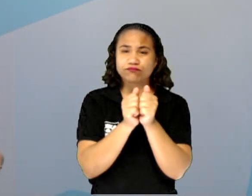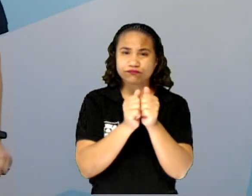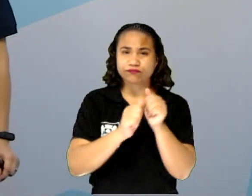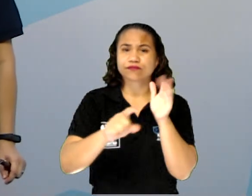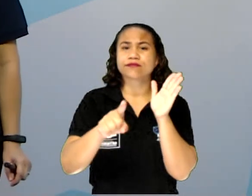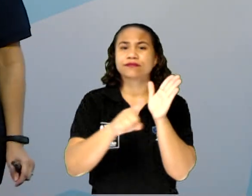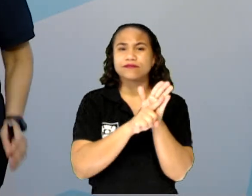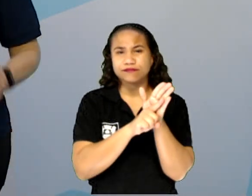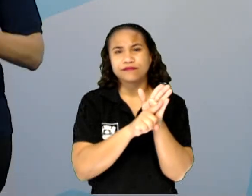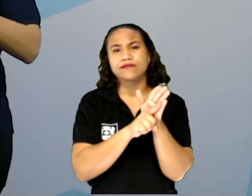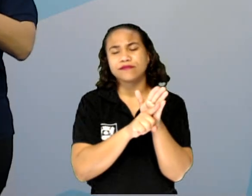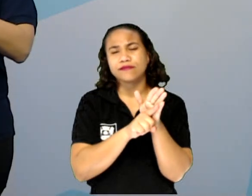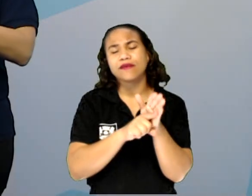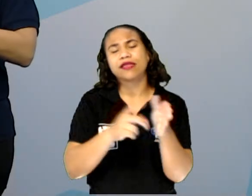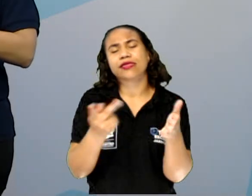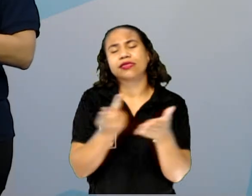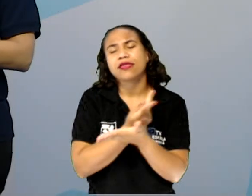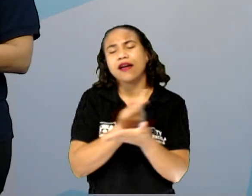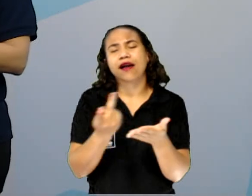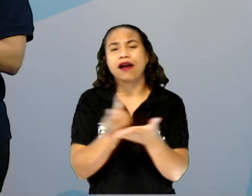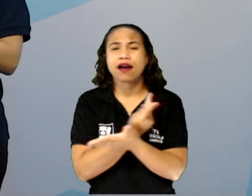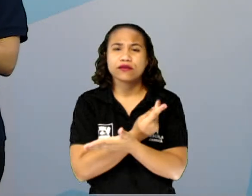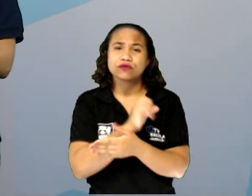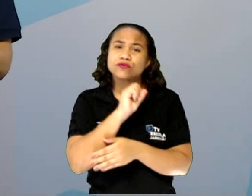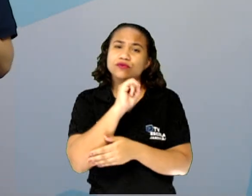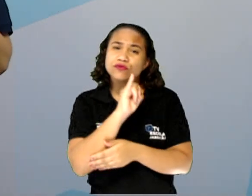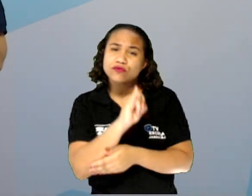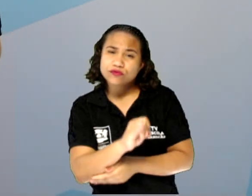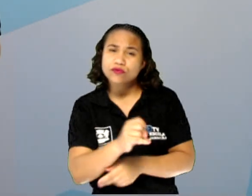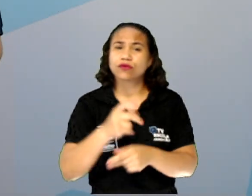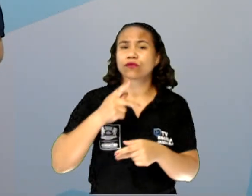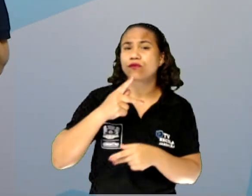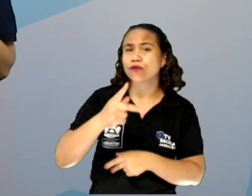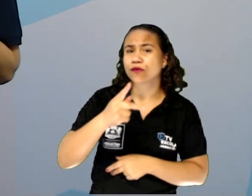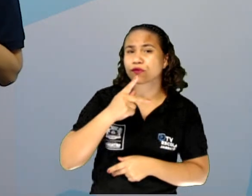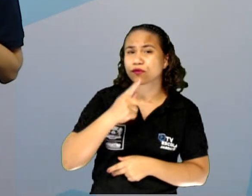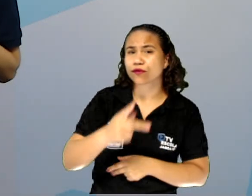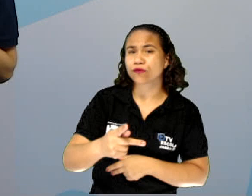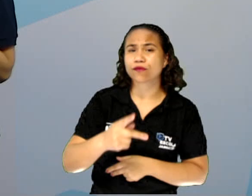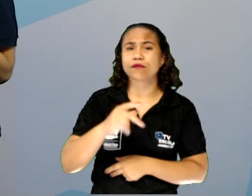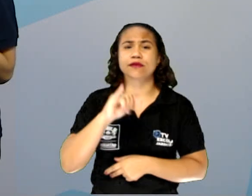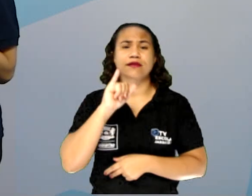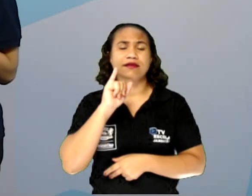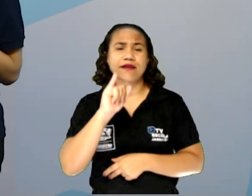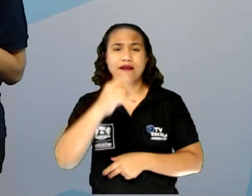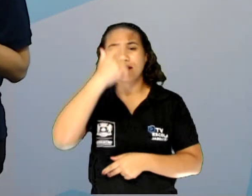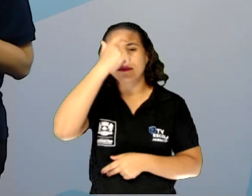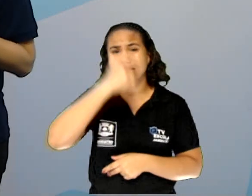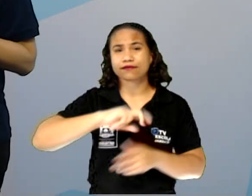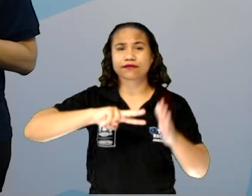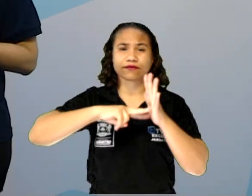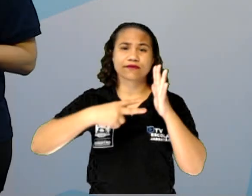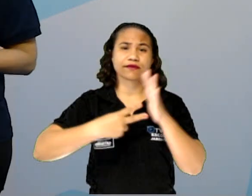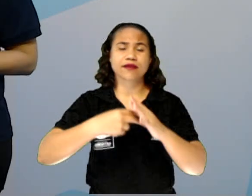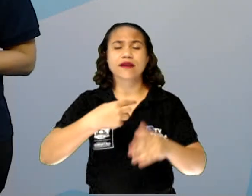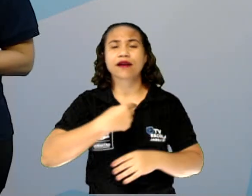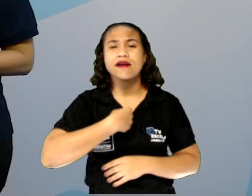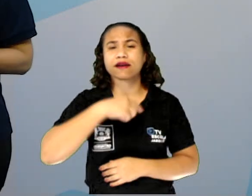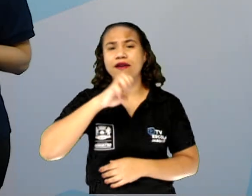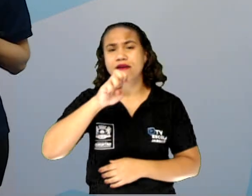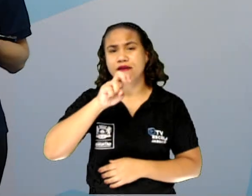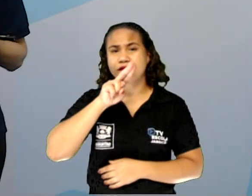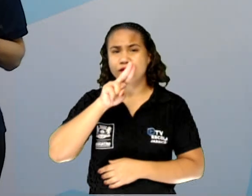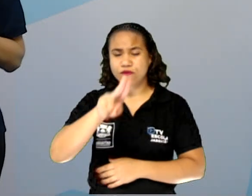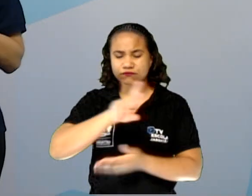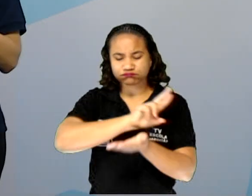vai estar errado. Isso só com o pronome I, com eu. Para todos os outros, vocês vão escolher o